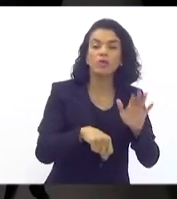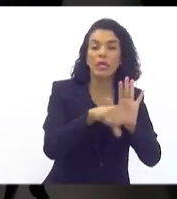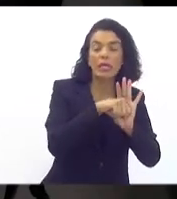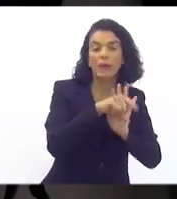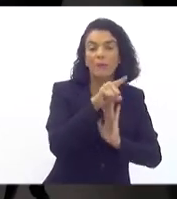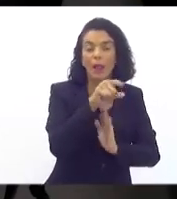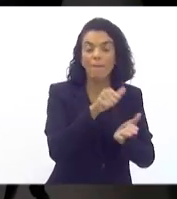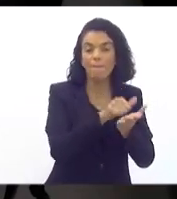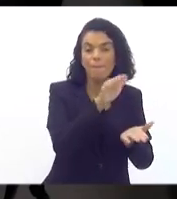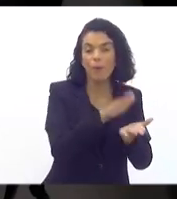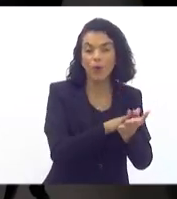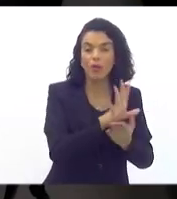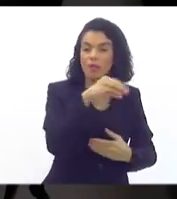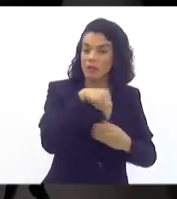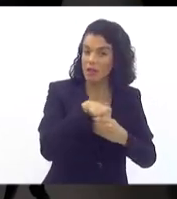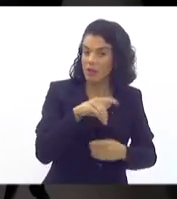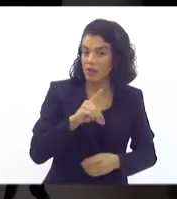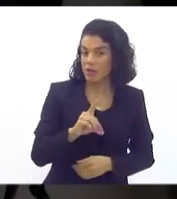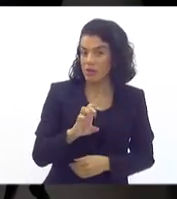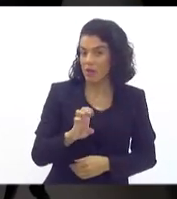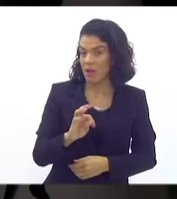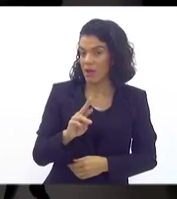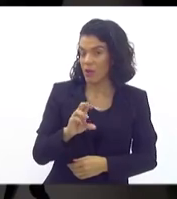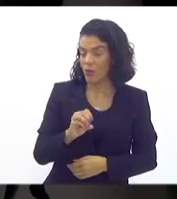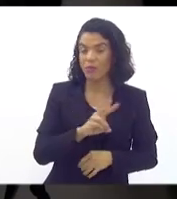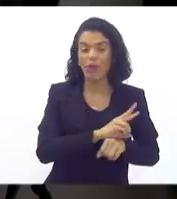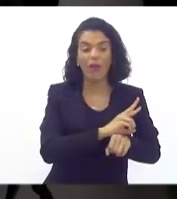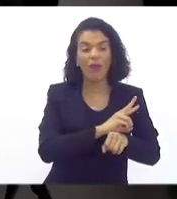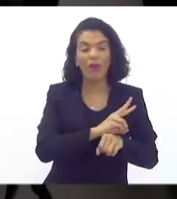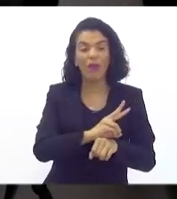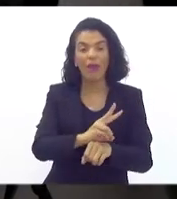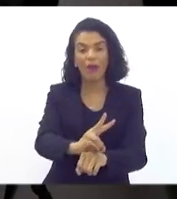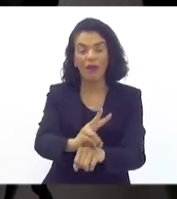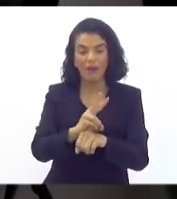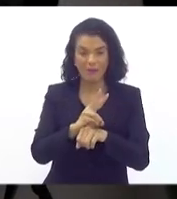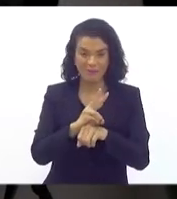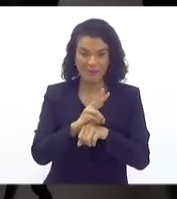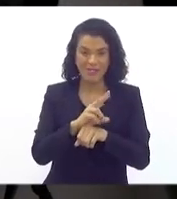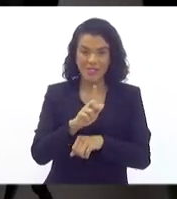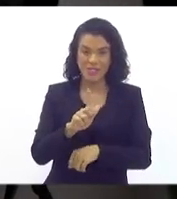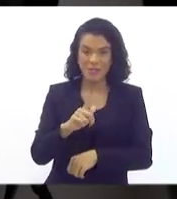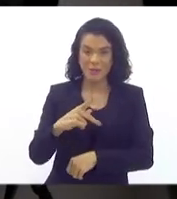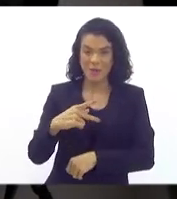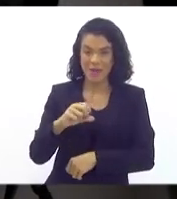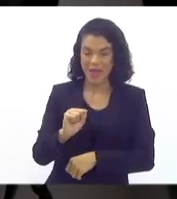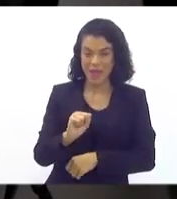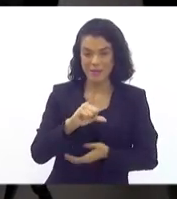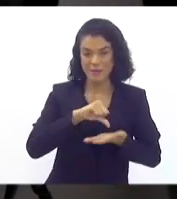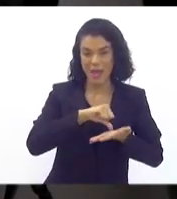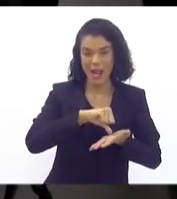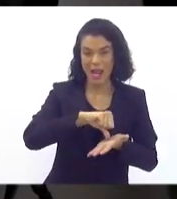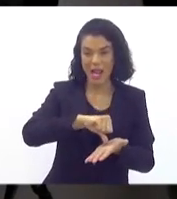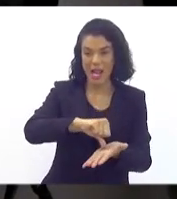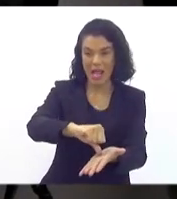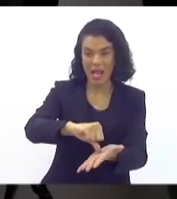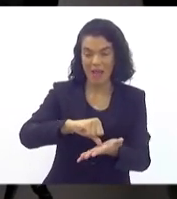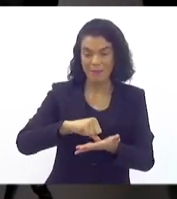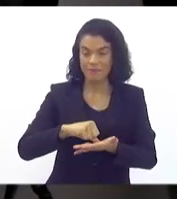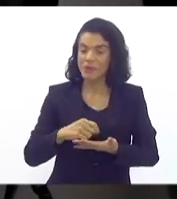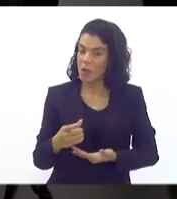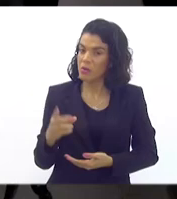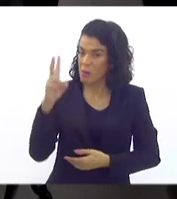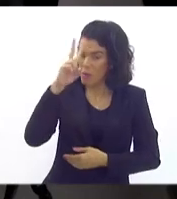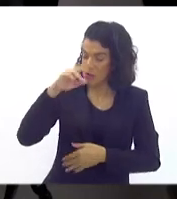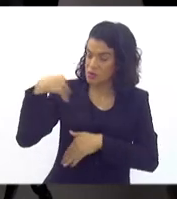era multado dentro do débito pelo nosso acompanhamento de GPS então assim a gente tem uma história boa